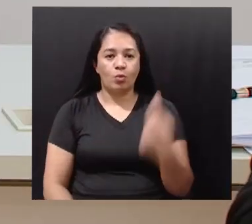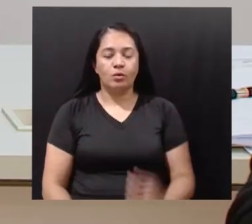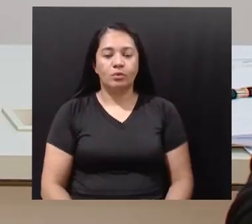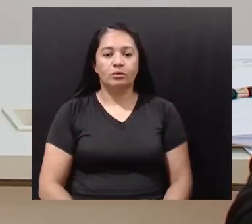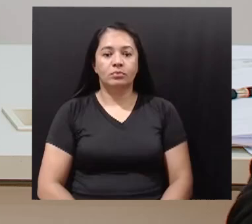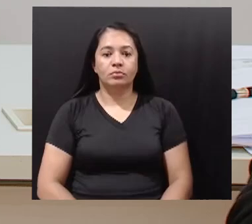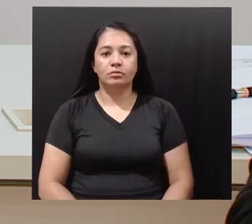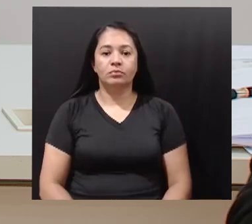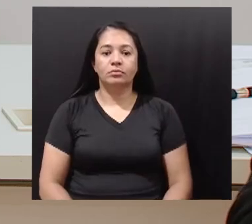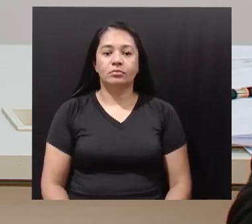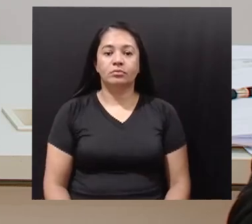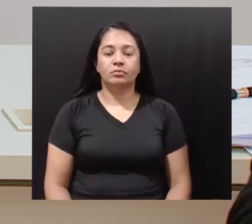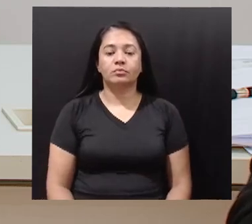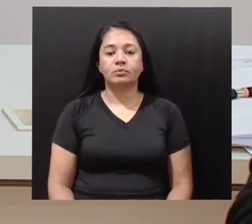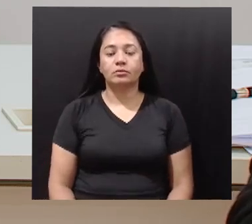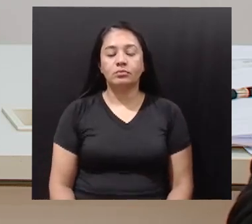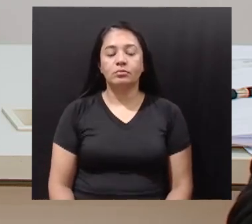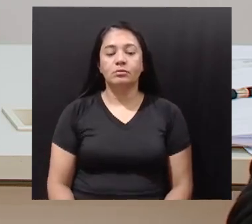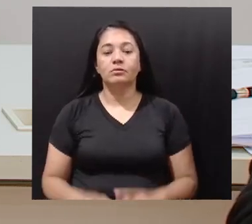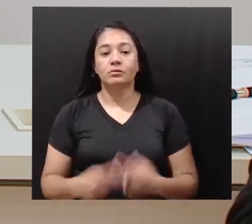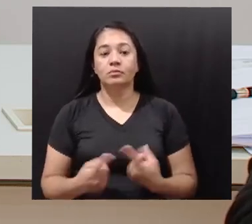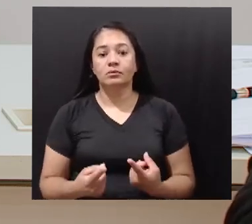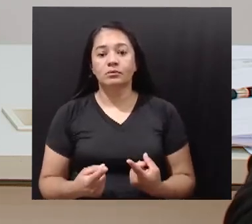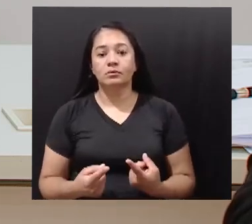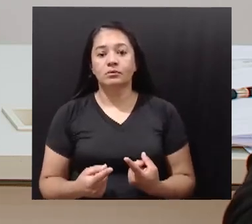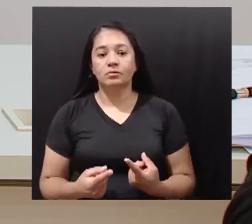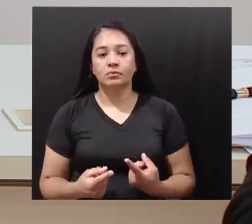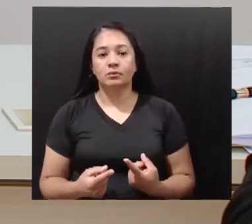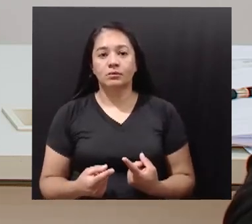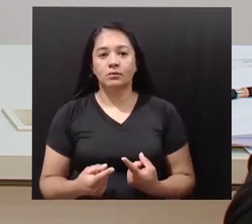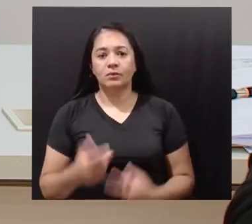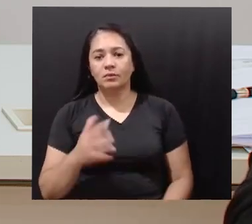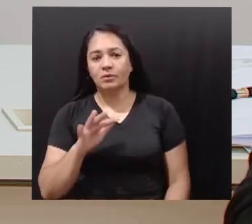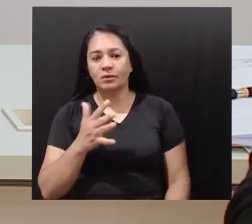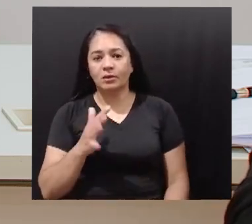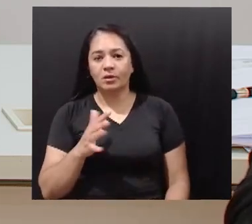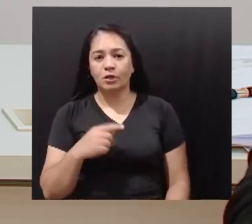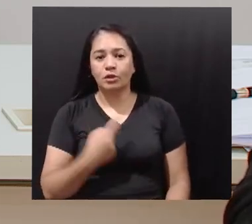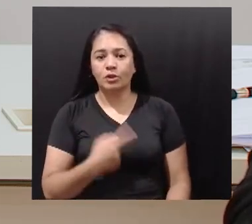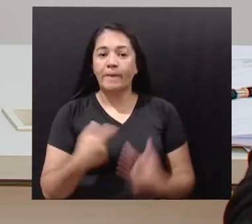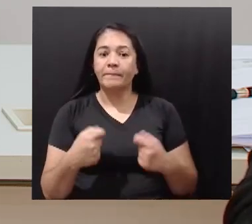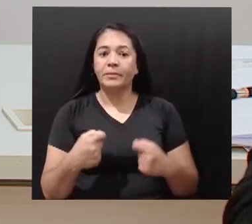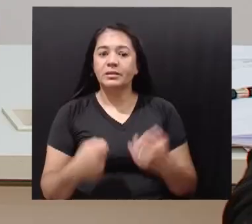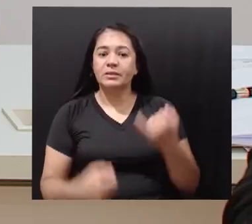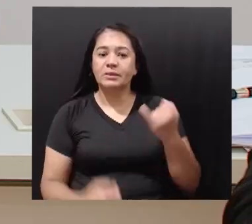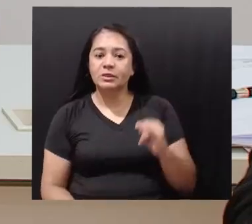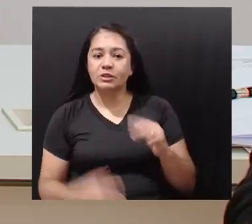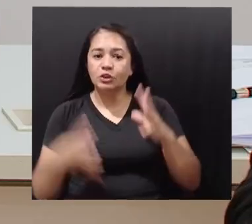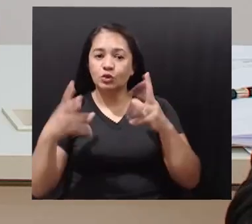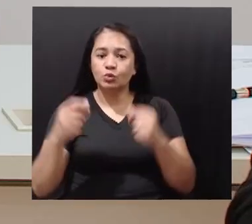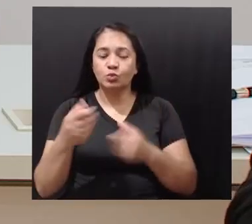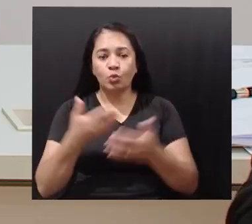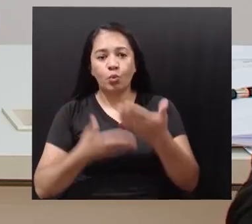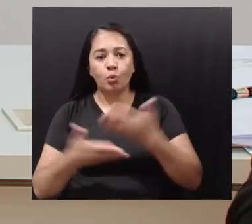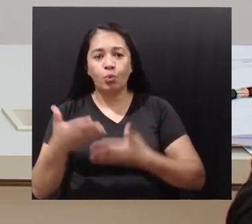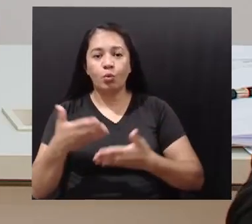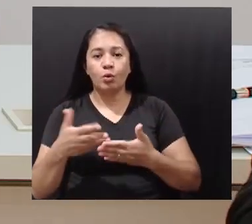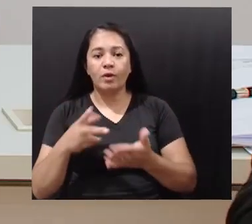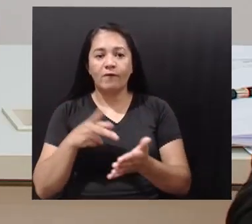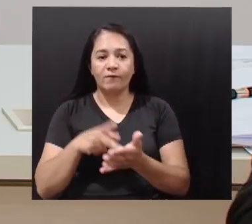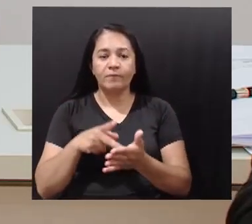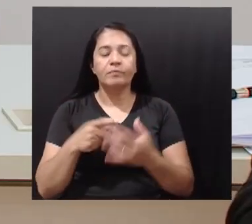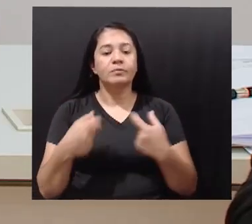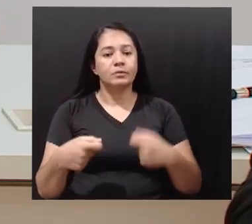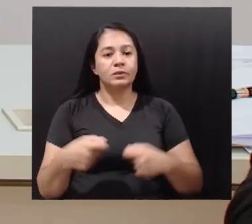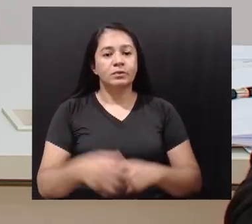correta, ainda assim, a gente precisa ver se todo aquele compartilhamento de dados ele é realmente necessário. Por